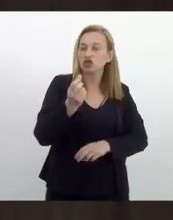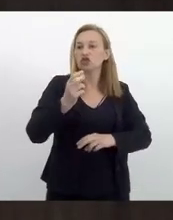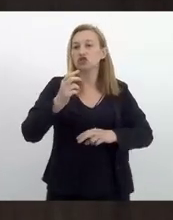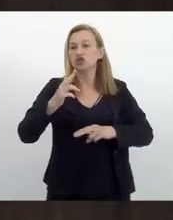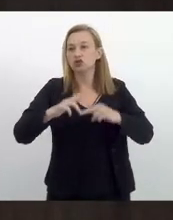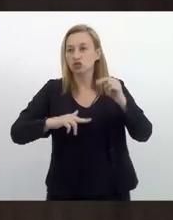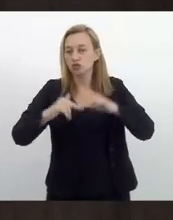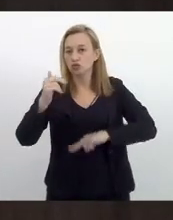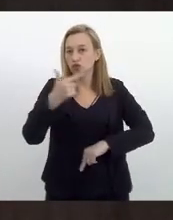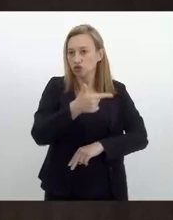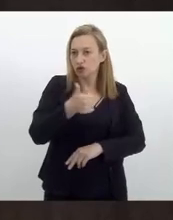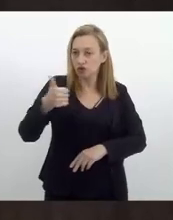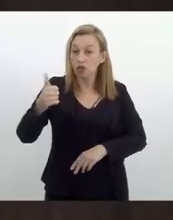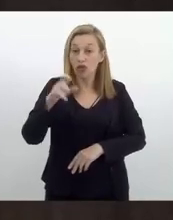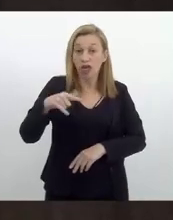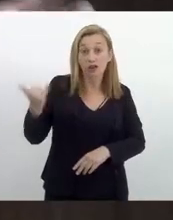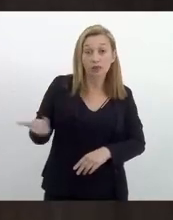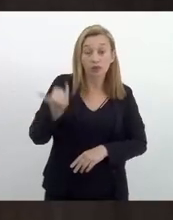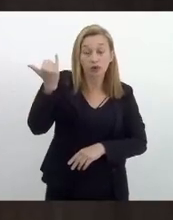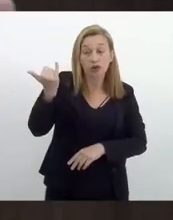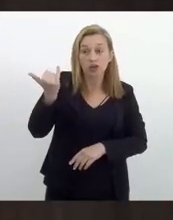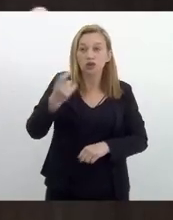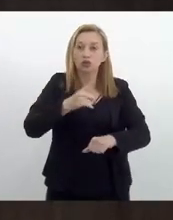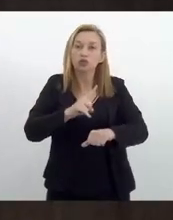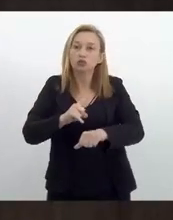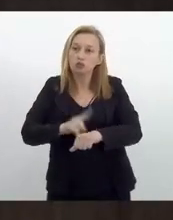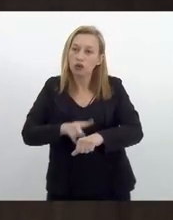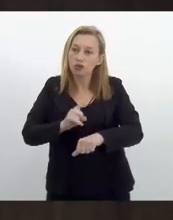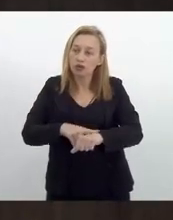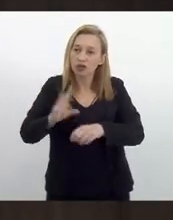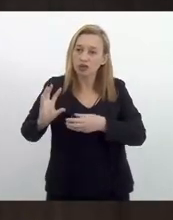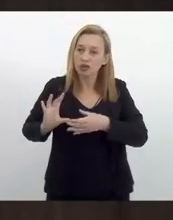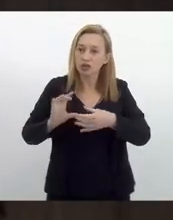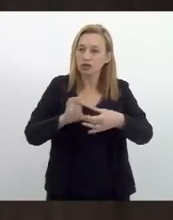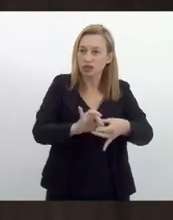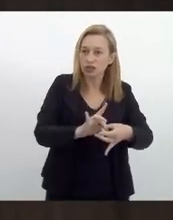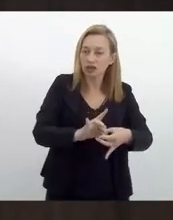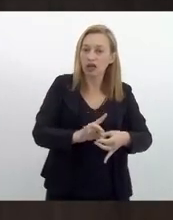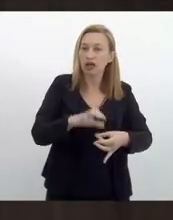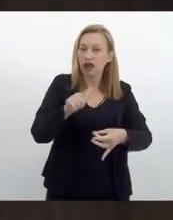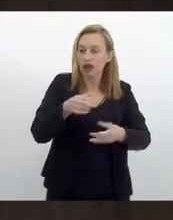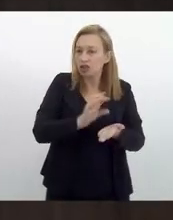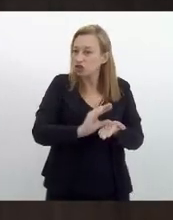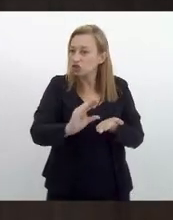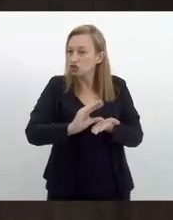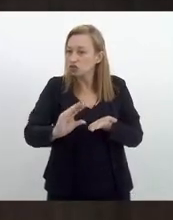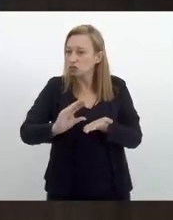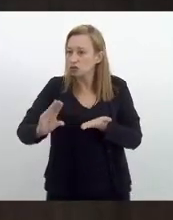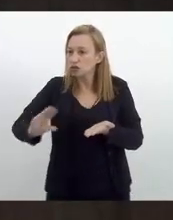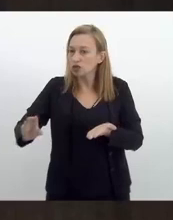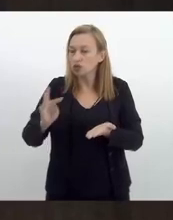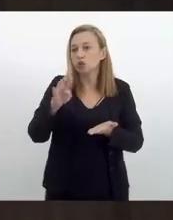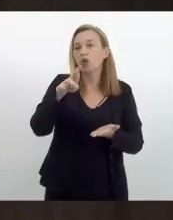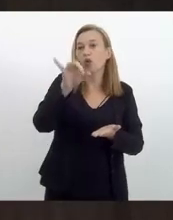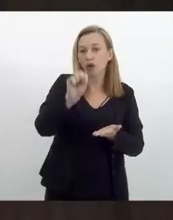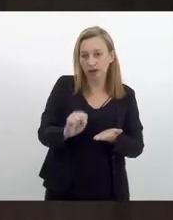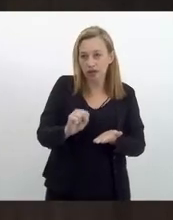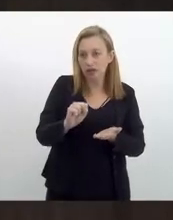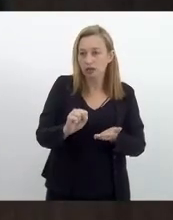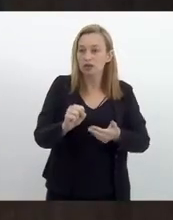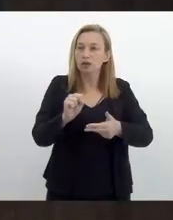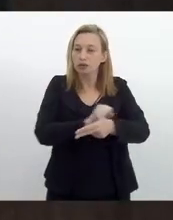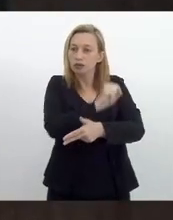inclusão é importante, porque, na hora de segregar, é a distribuição do ROD e participações especiais por poder